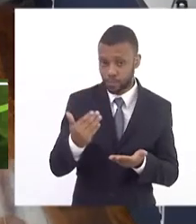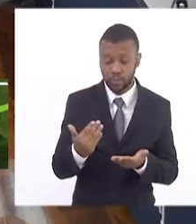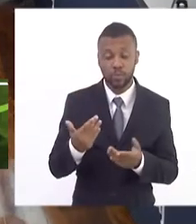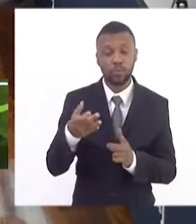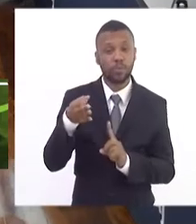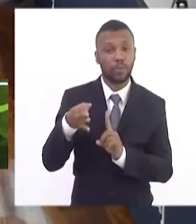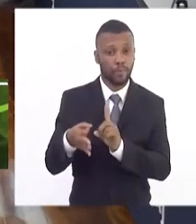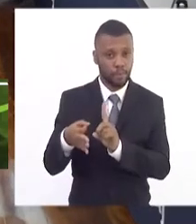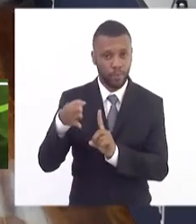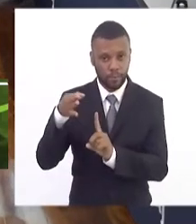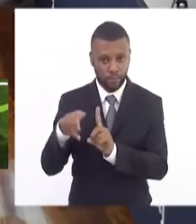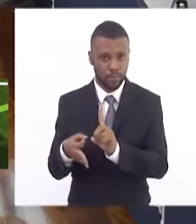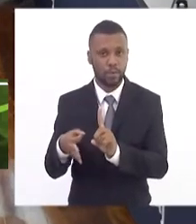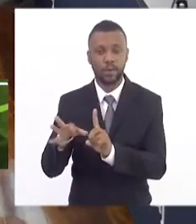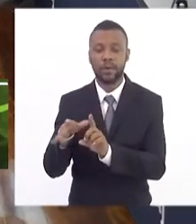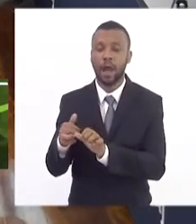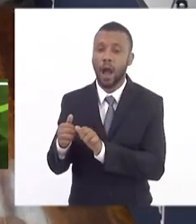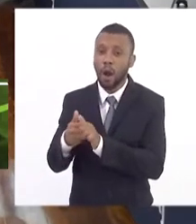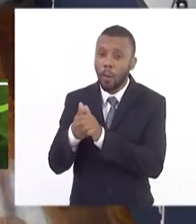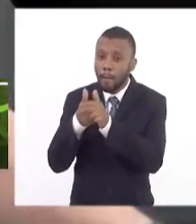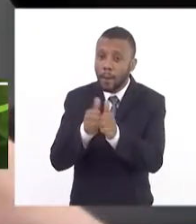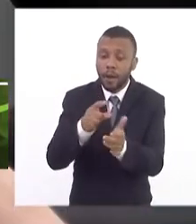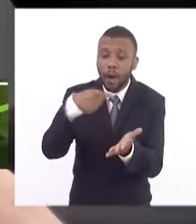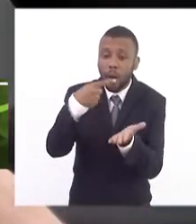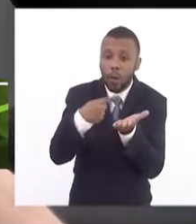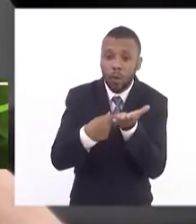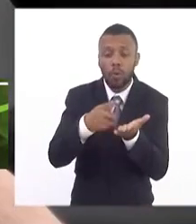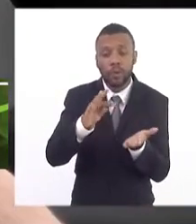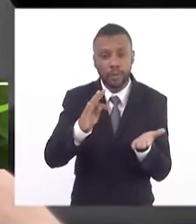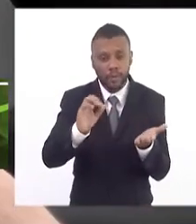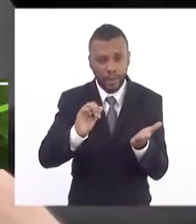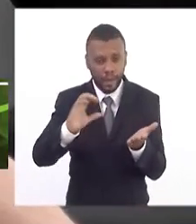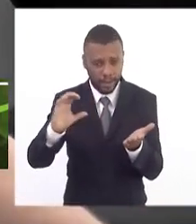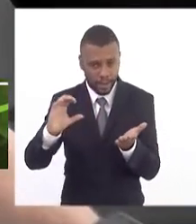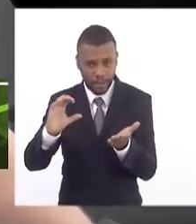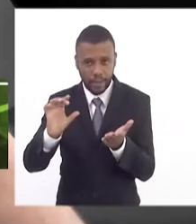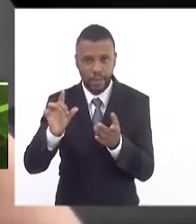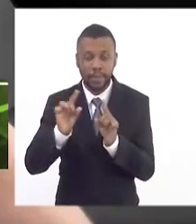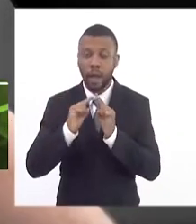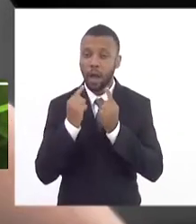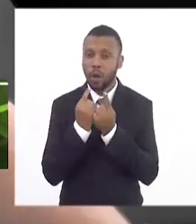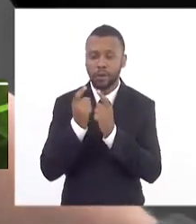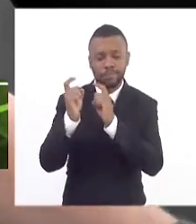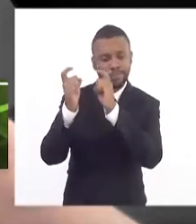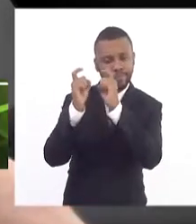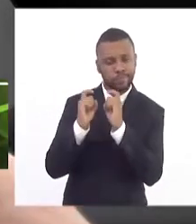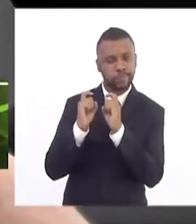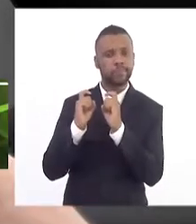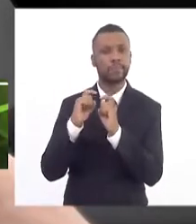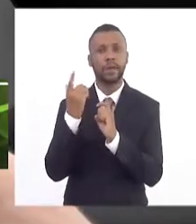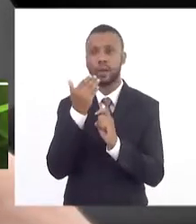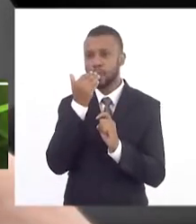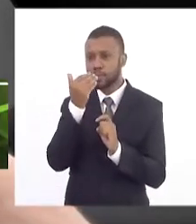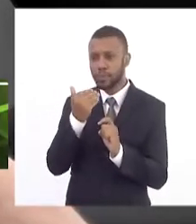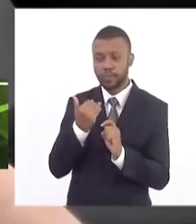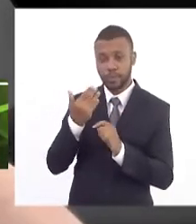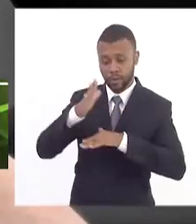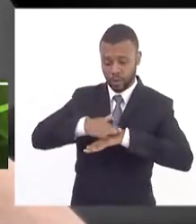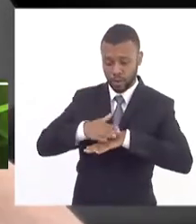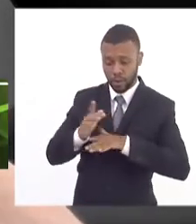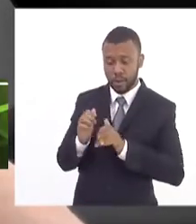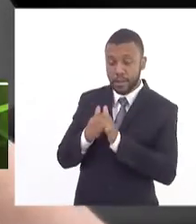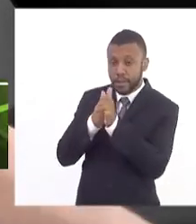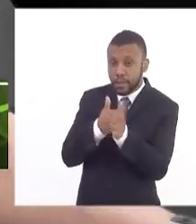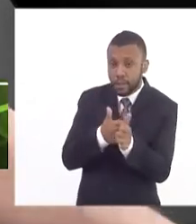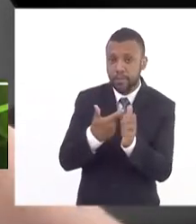promotor, o promotor que acompanha o TAC. Na última reunião que nós tivemos, ele pediu que nós assim o fizéssemos. Tá bem. E